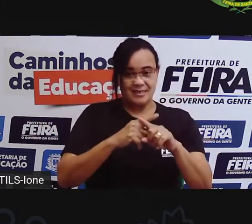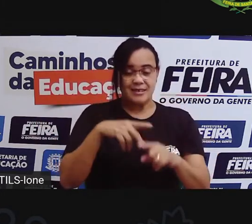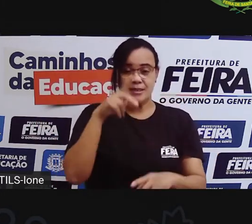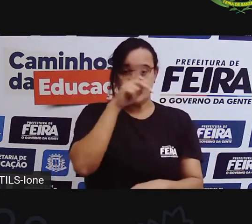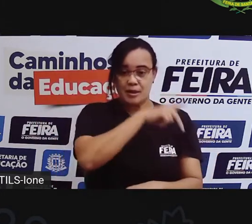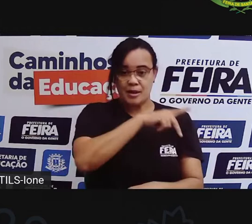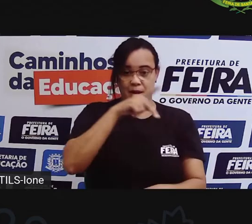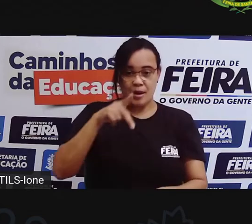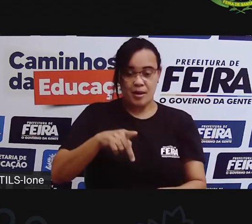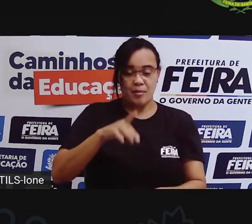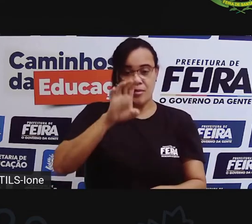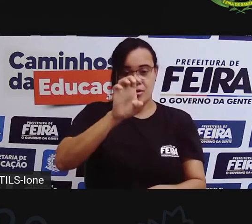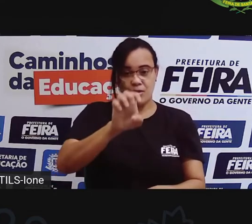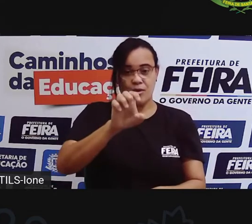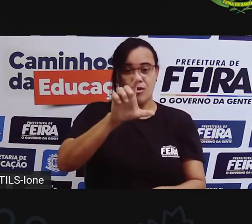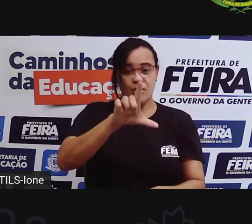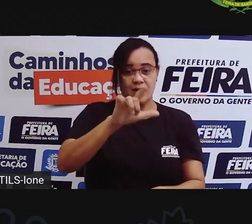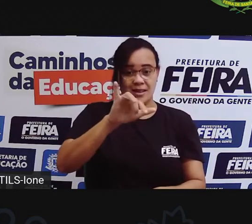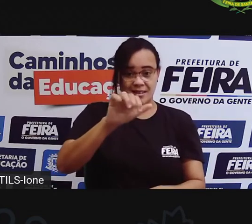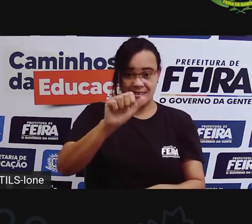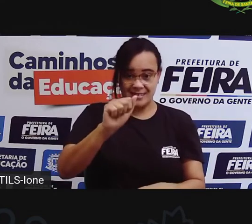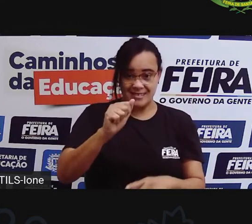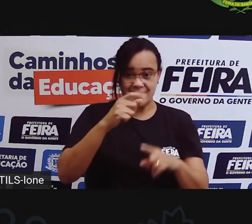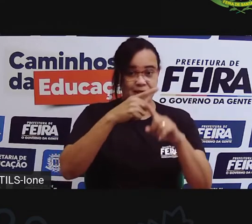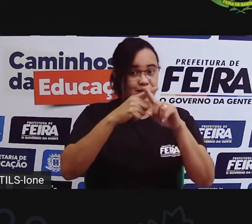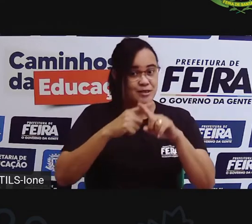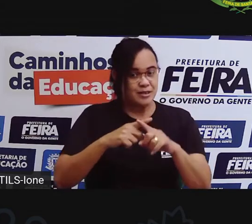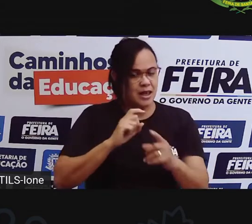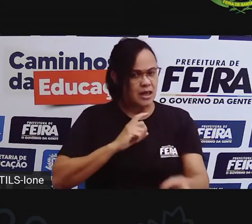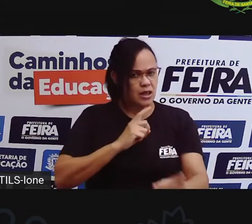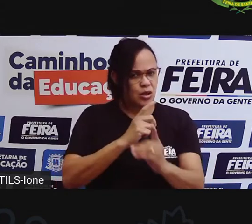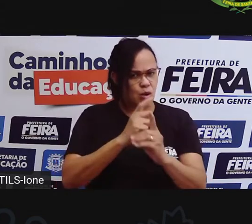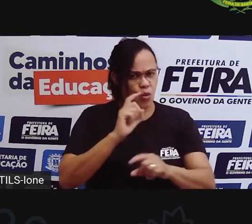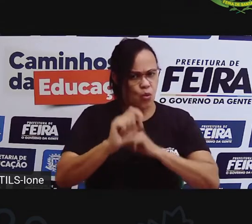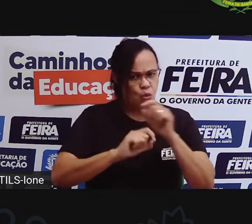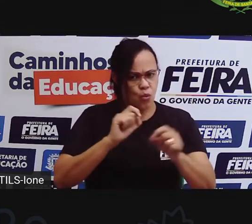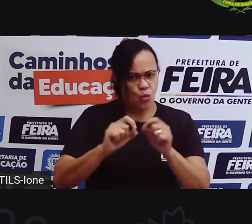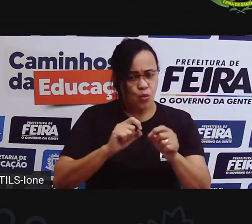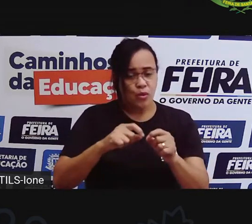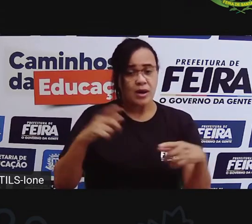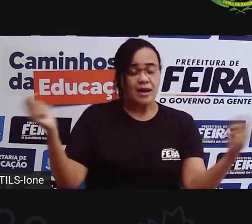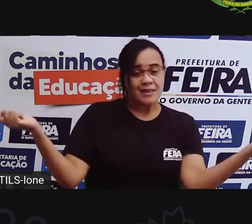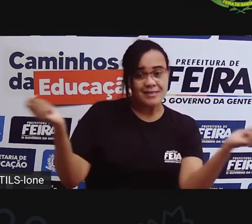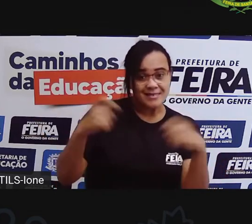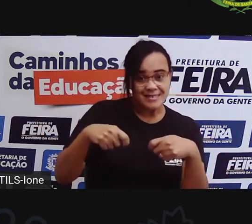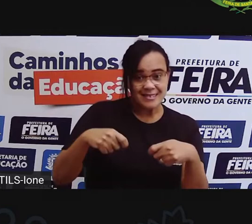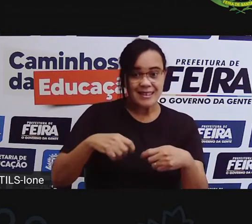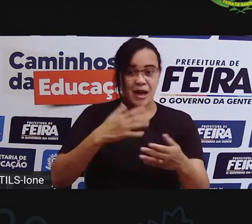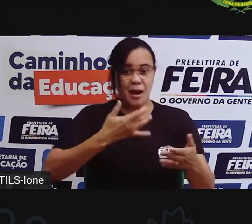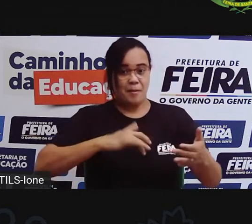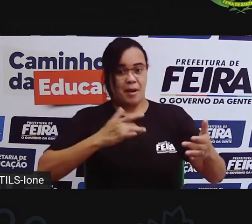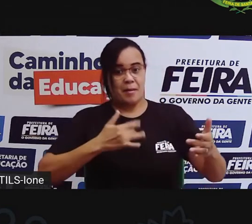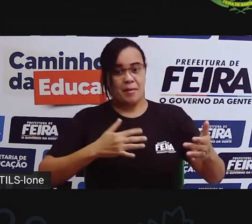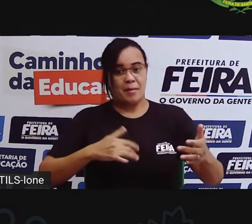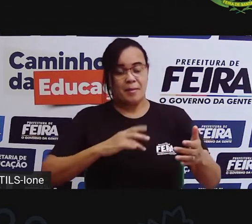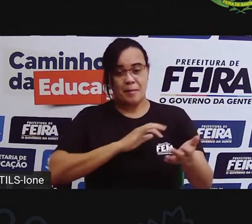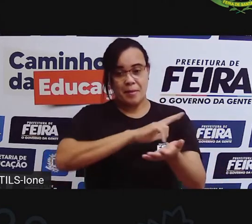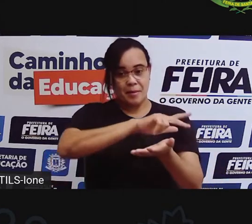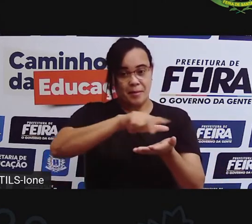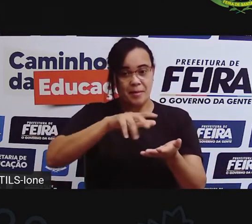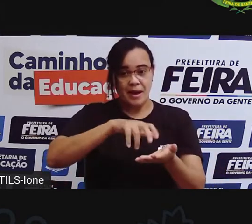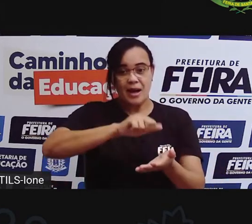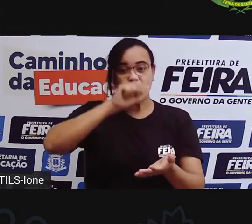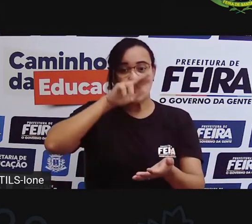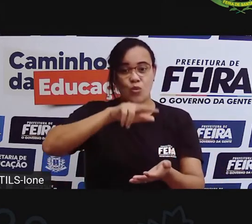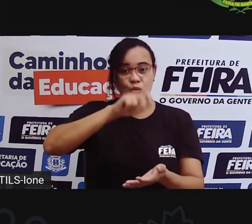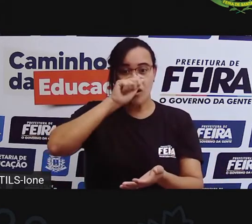Proelisa foi desafiada a descobrir se dava para a gente tocar com o ar. Será que tem algum instrumento